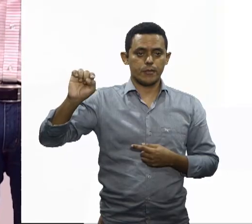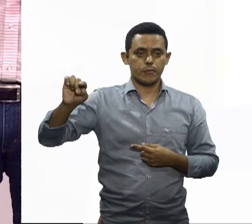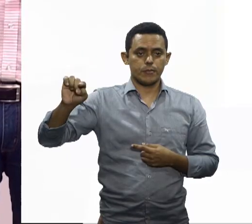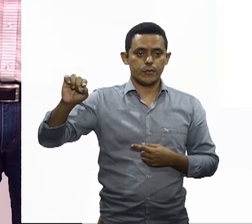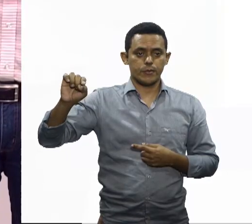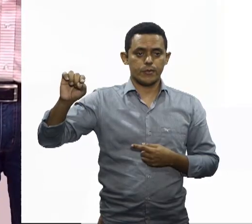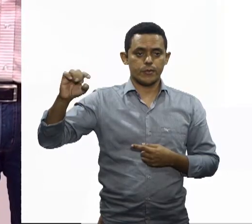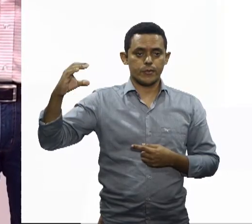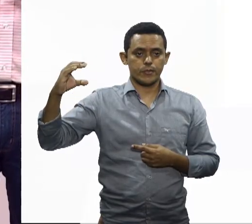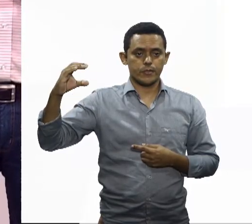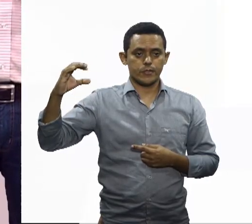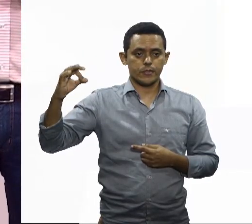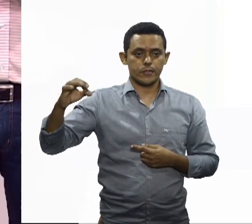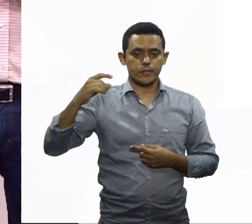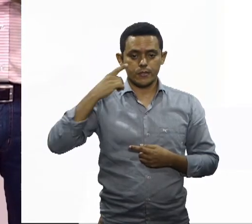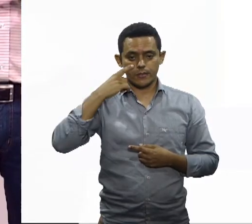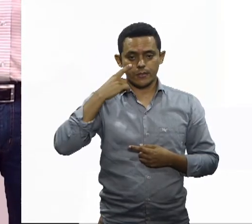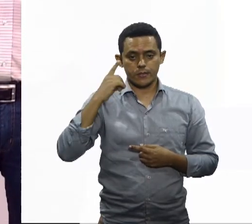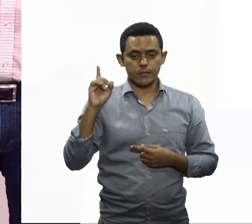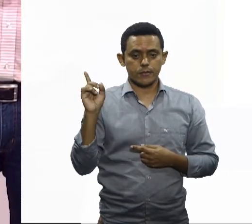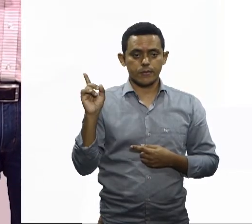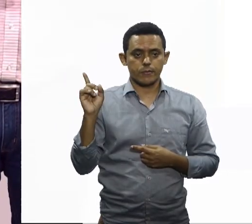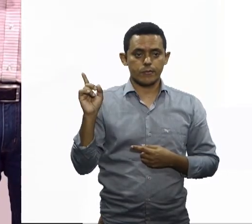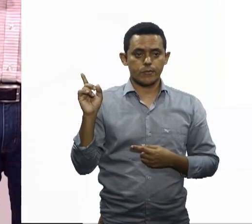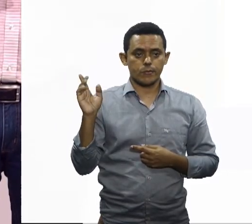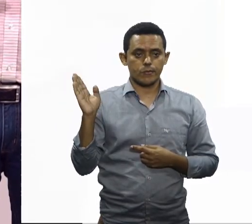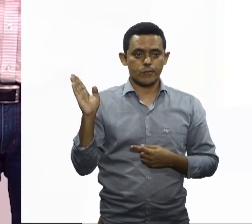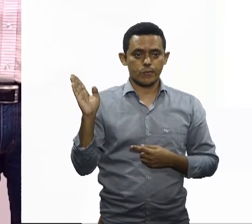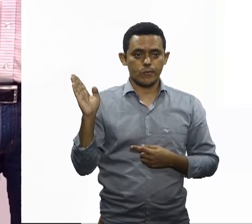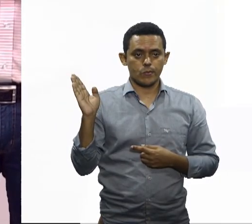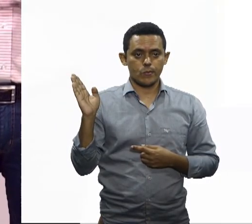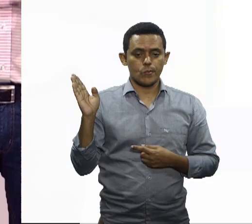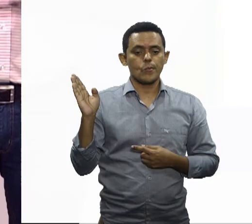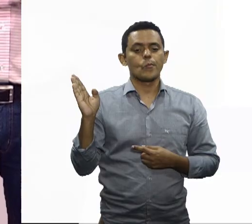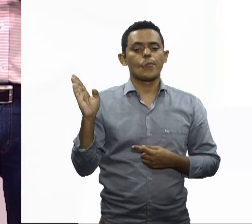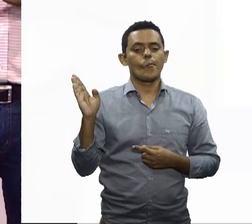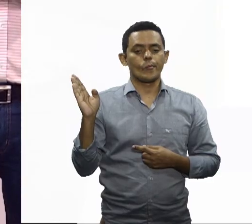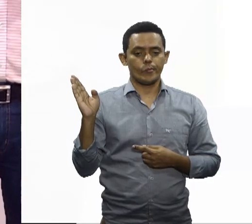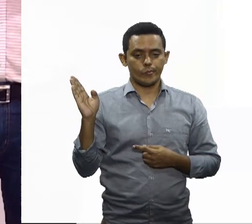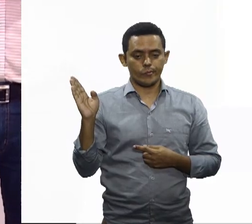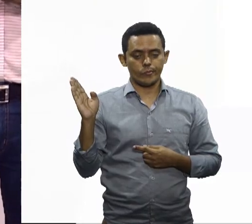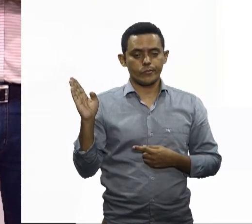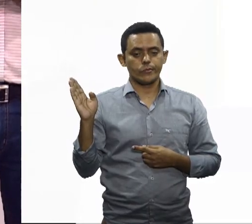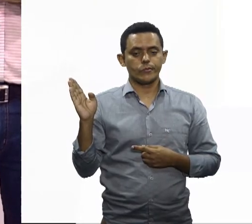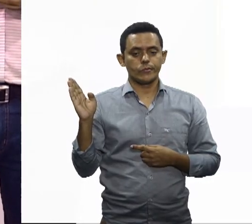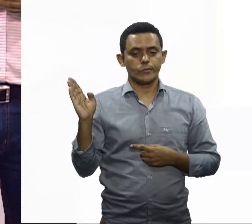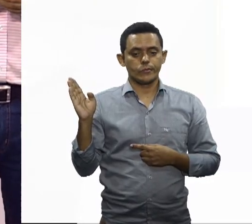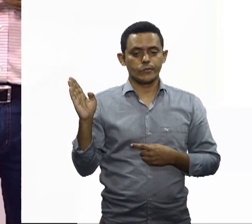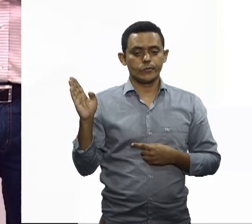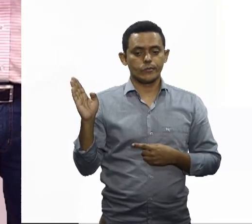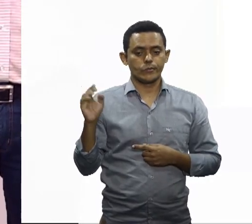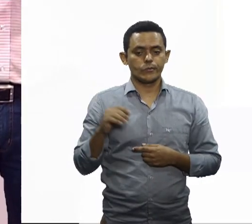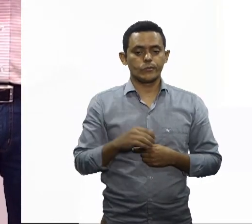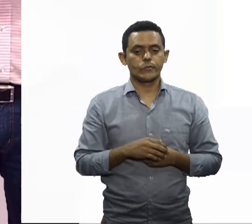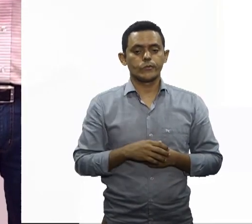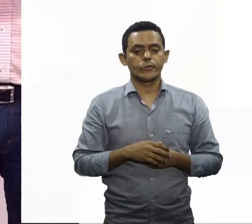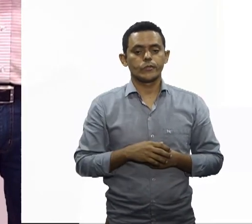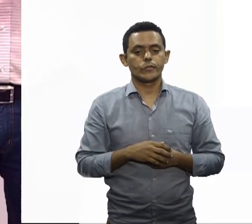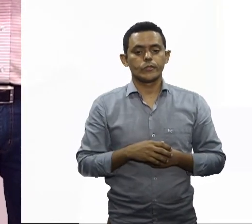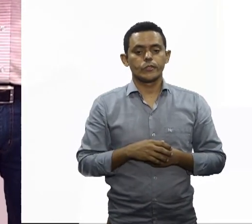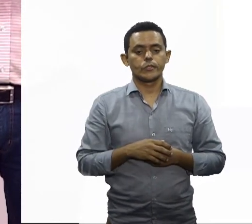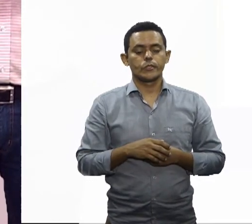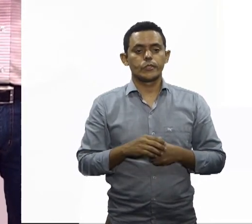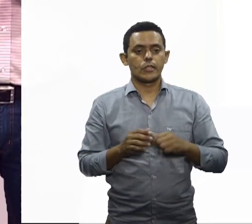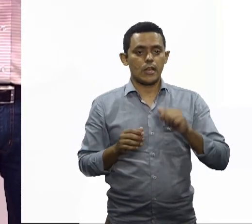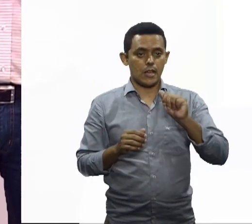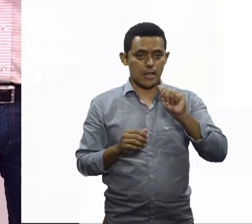é igual a A vezes B vezes C. O A é o comprimento, B é a largura, C é a altura. Então, substituindo